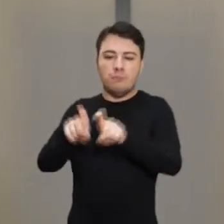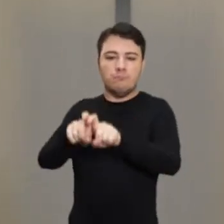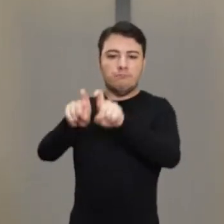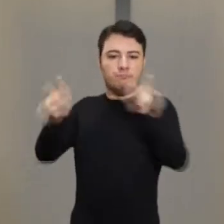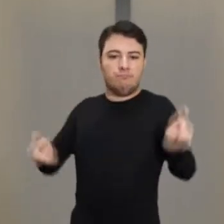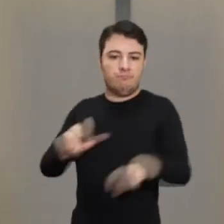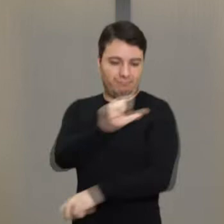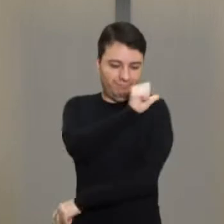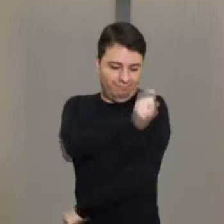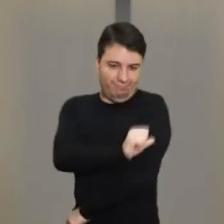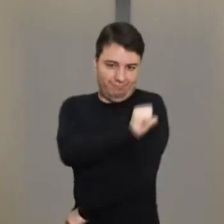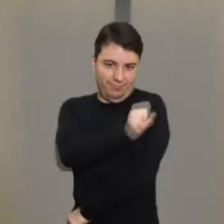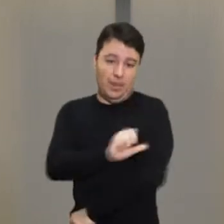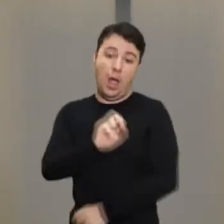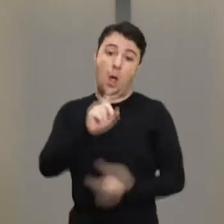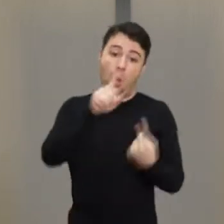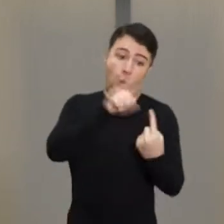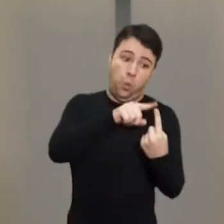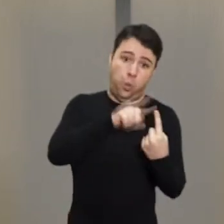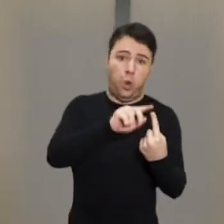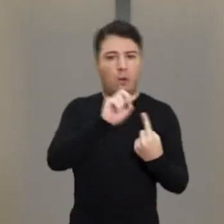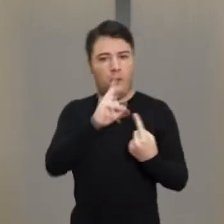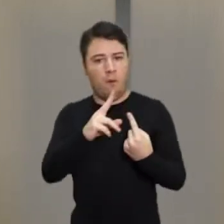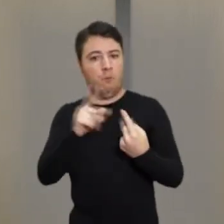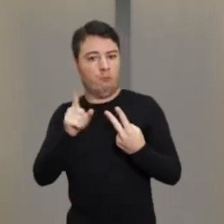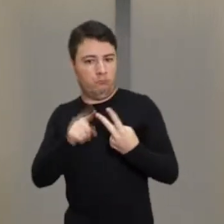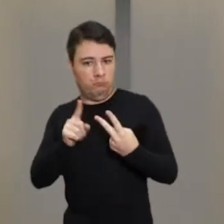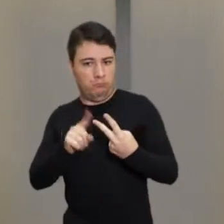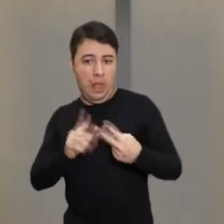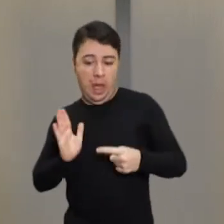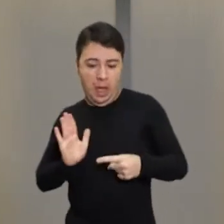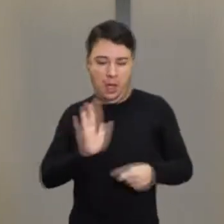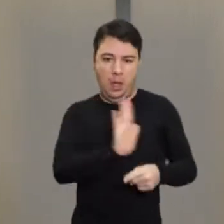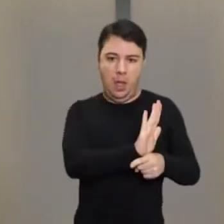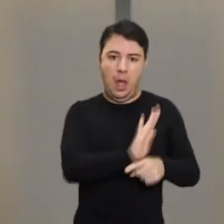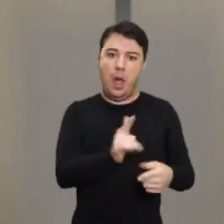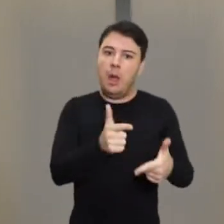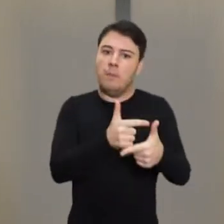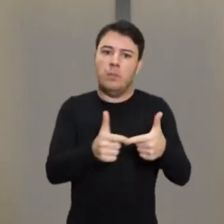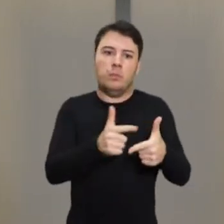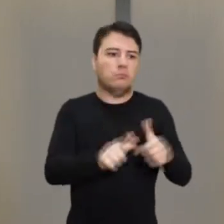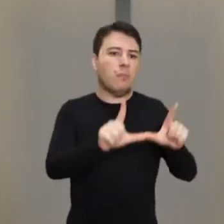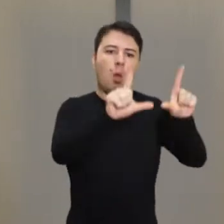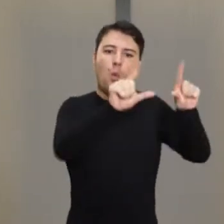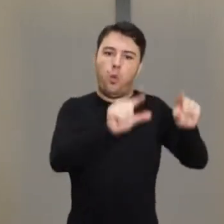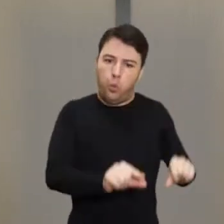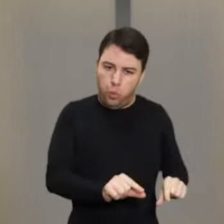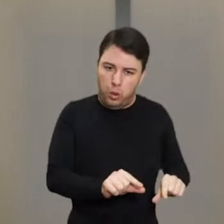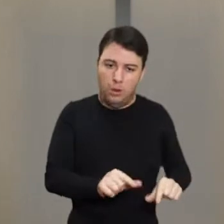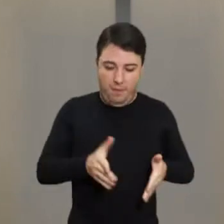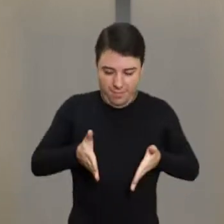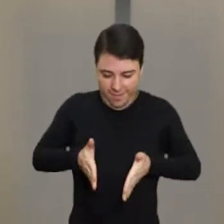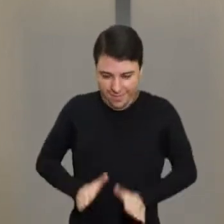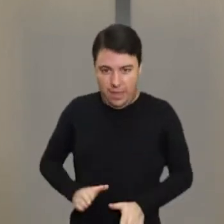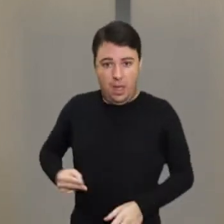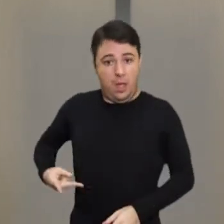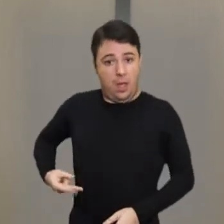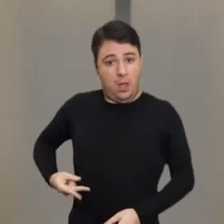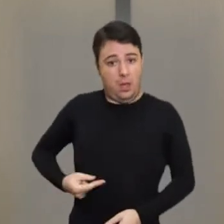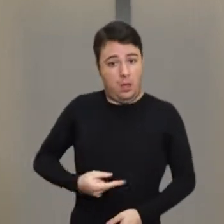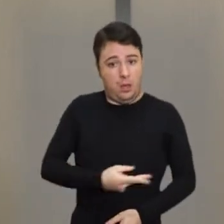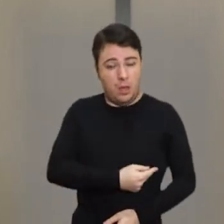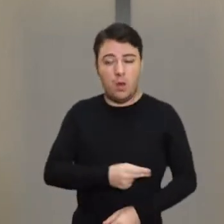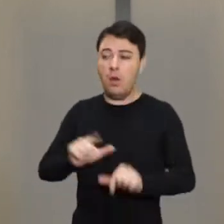porque a inserção de enfermeiras obstetras e obstetriz nesse cenário de parto diminui as